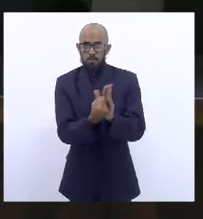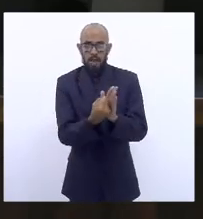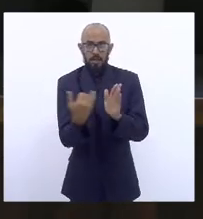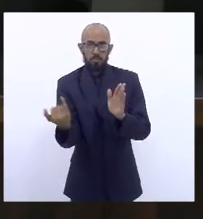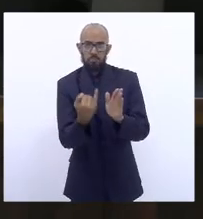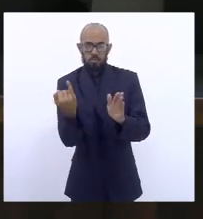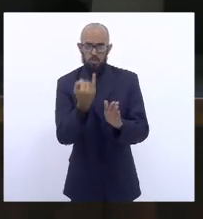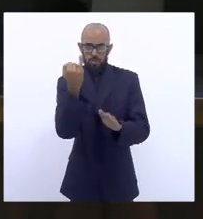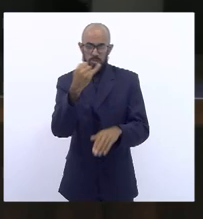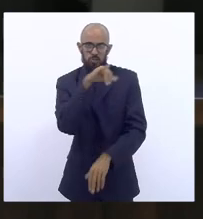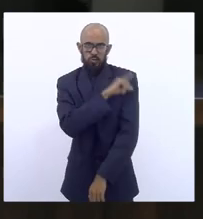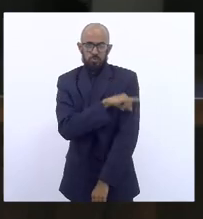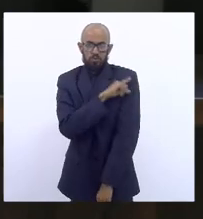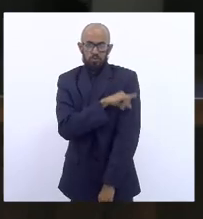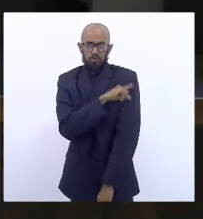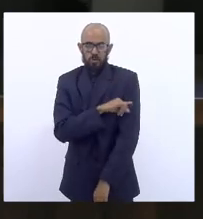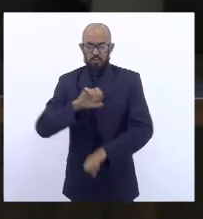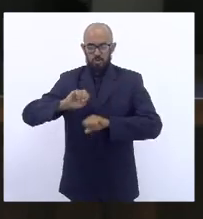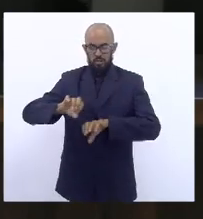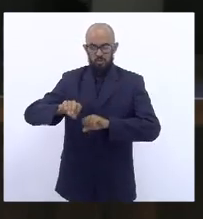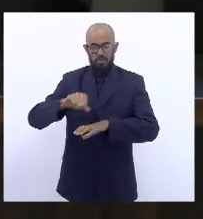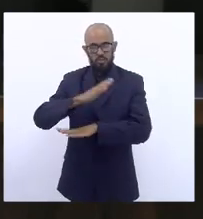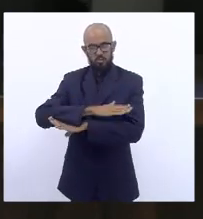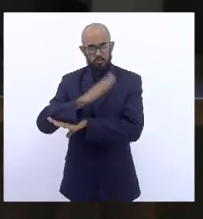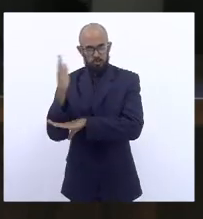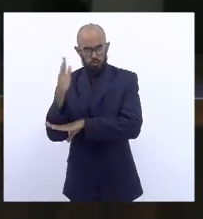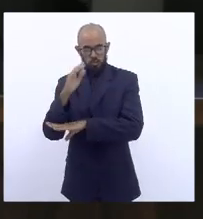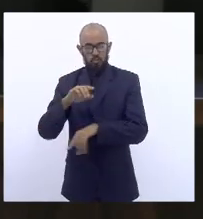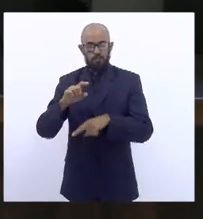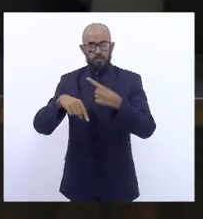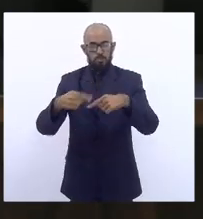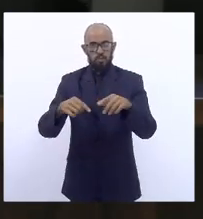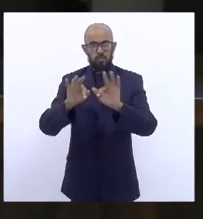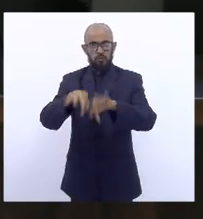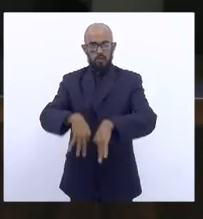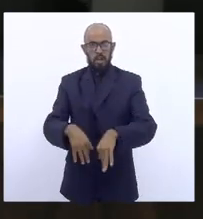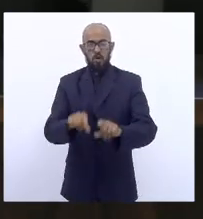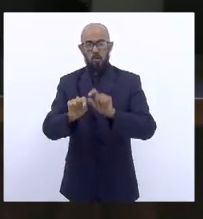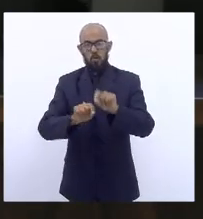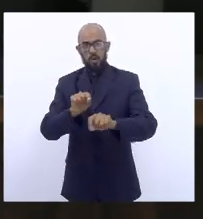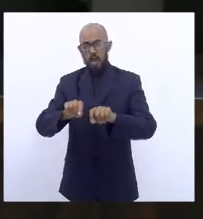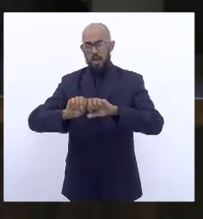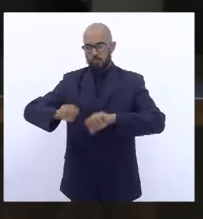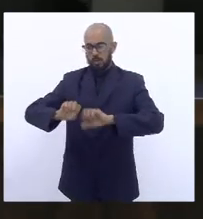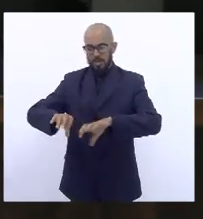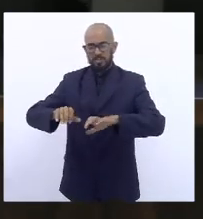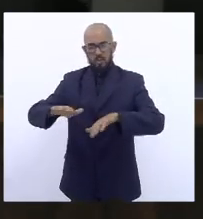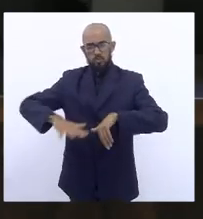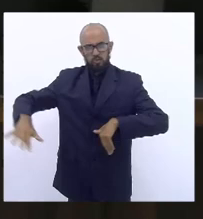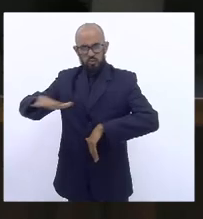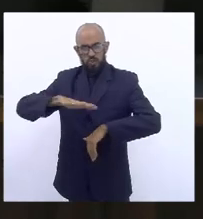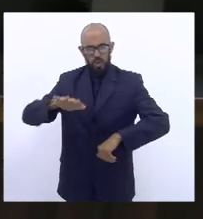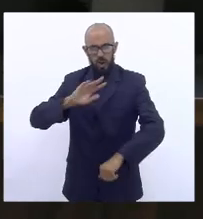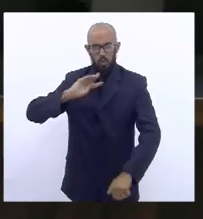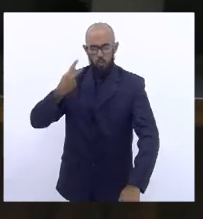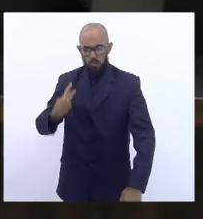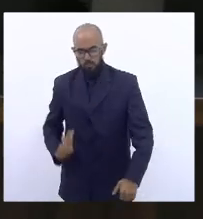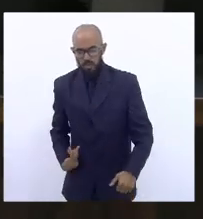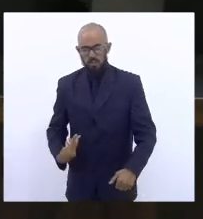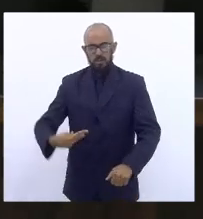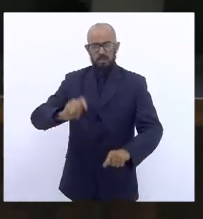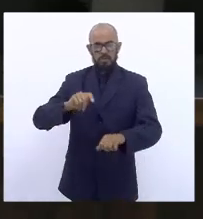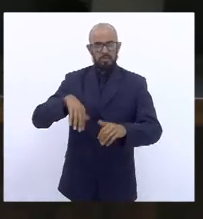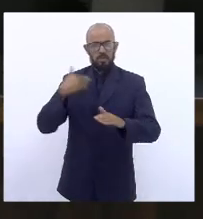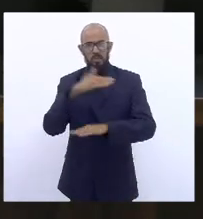importante, né, no campo da educação integral. E, por último, a educação universal, humanista, integral